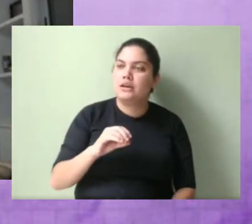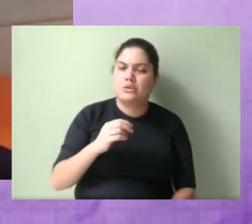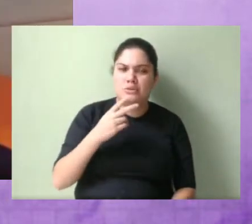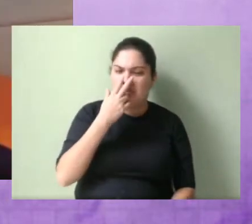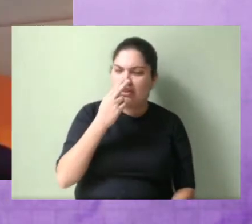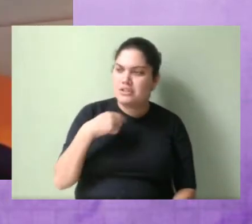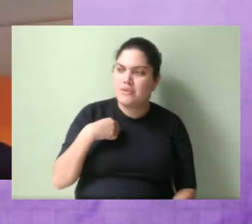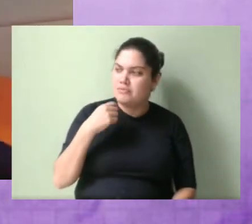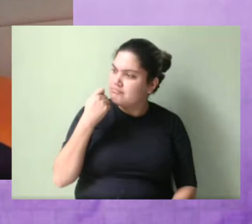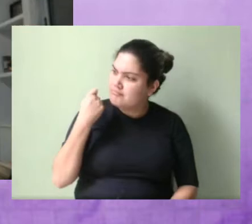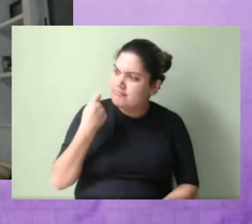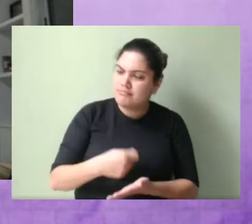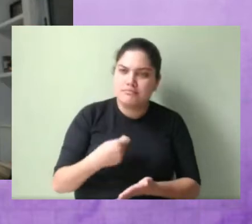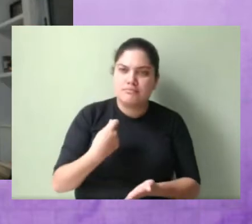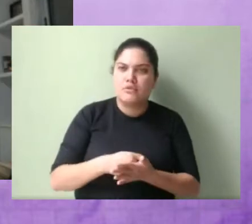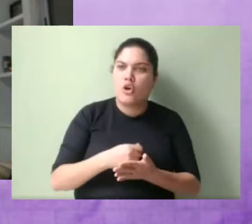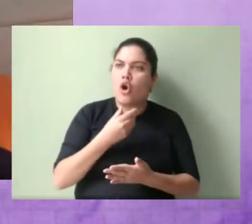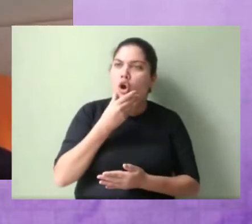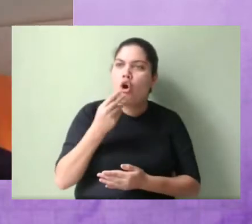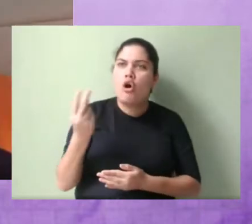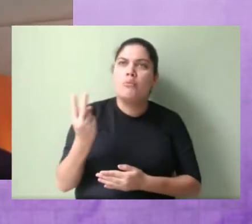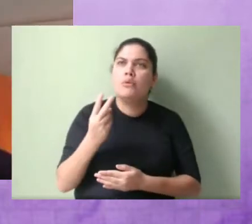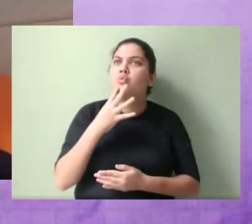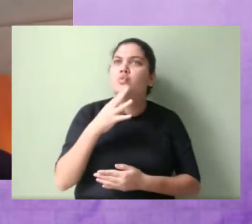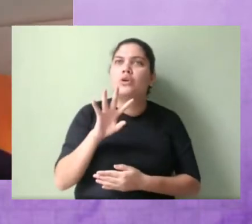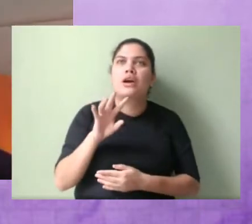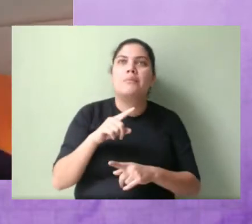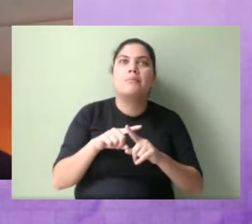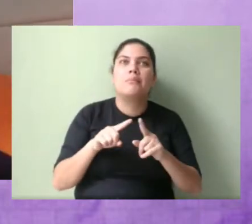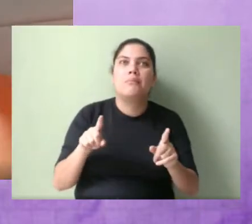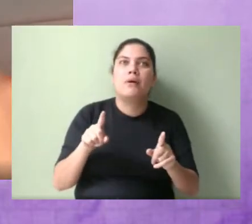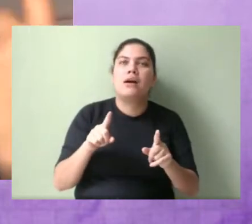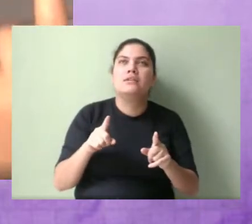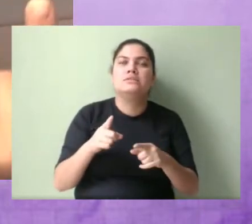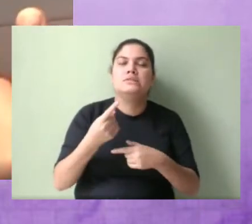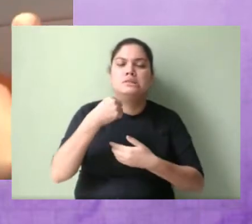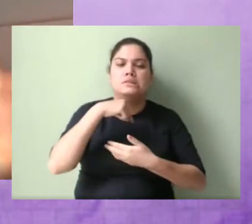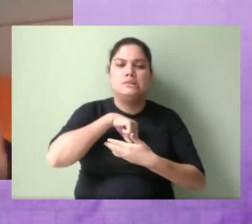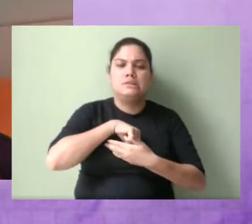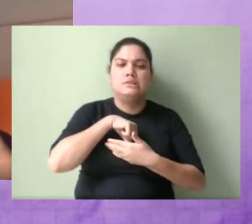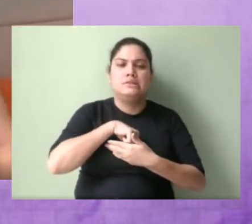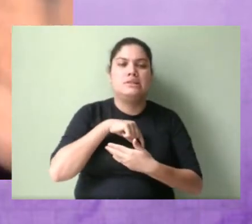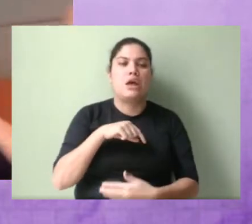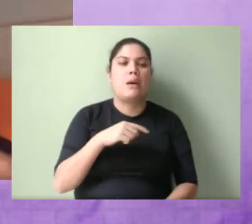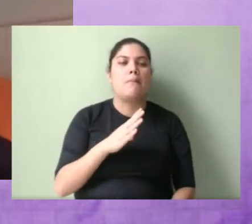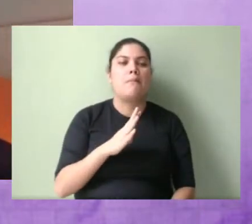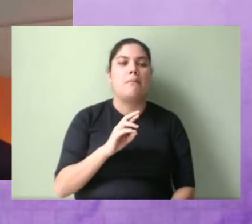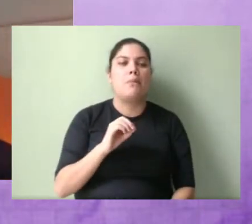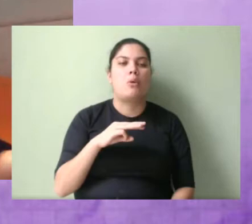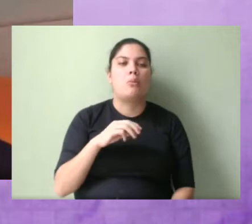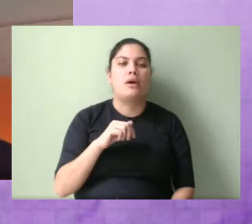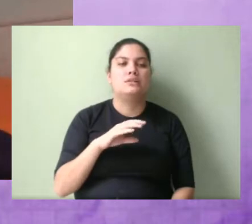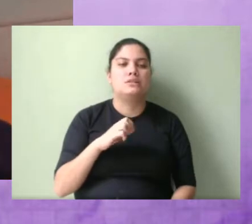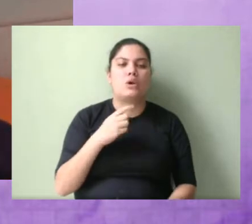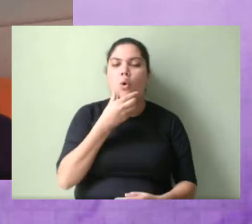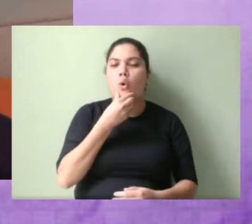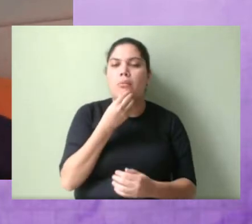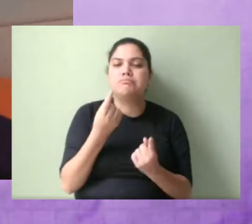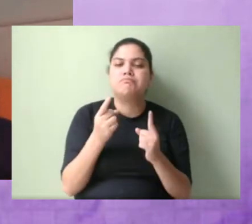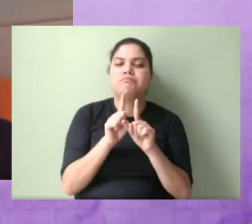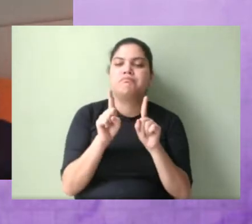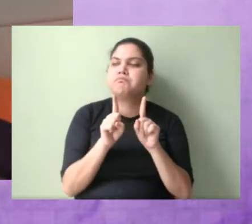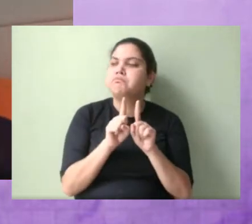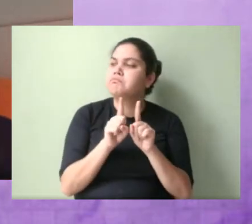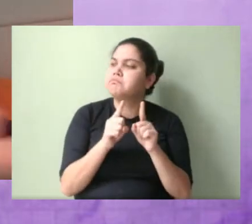não tem. Eu chamava de pacto peniano quando era adolescente. Eu nem sabia que existia, porque para mim era muito isso, assim. Eles não